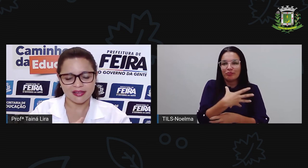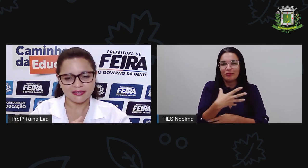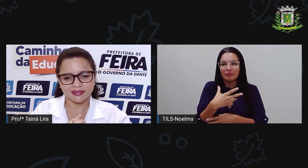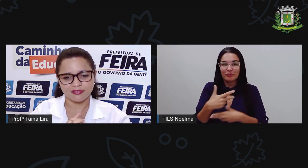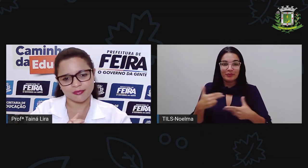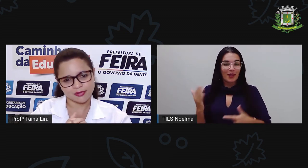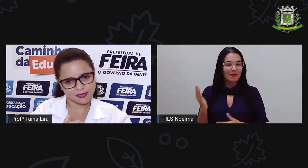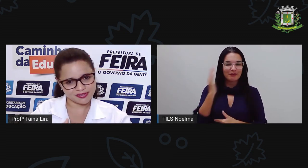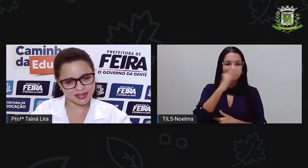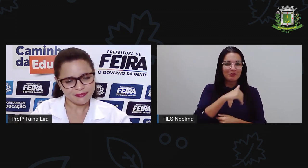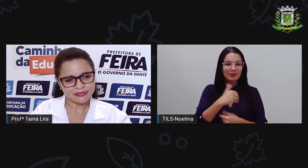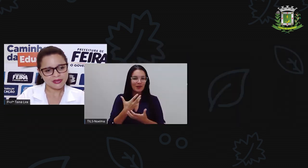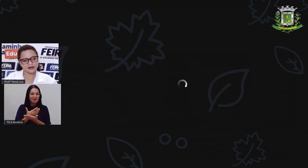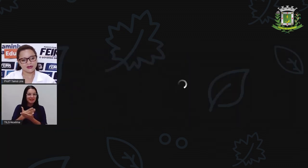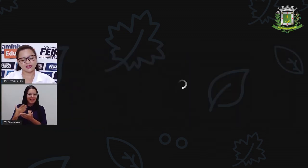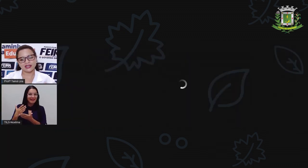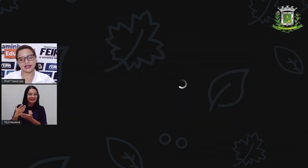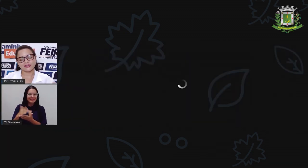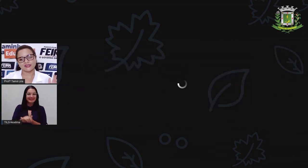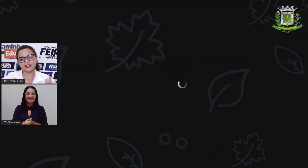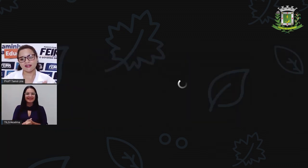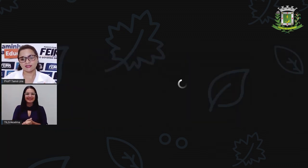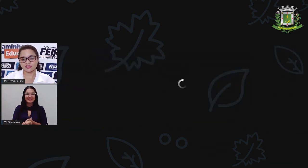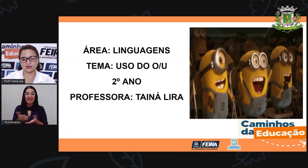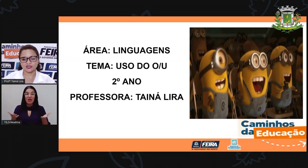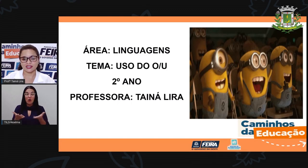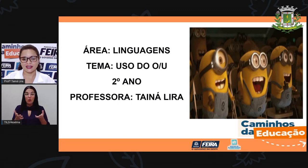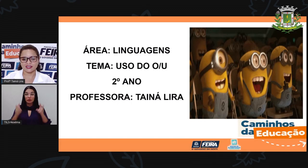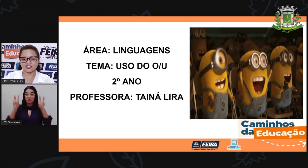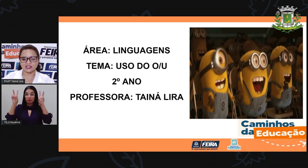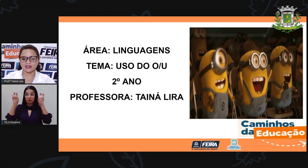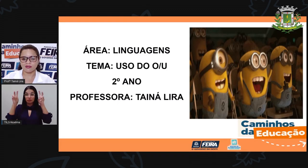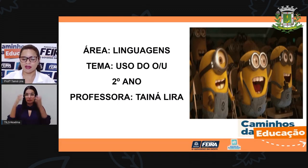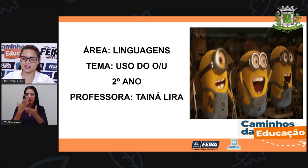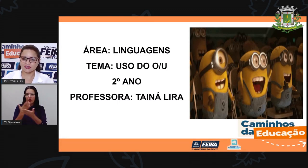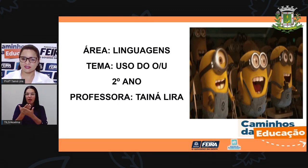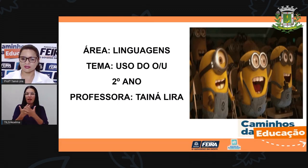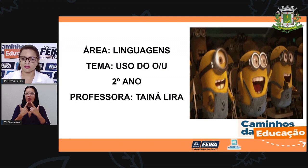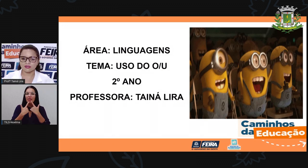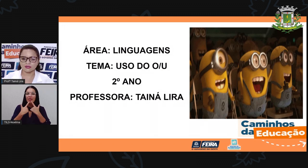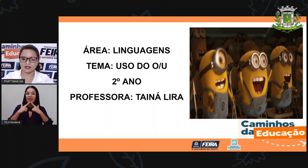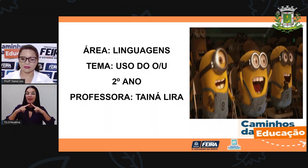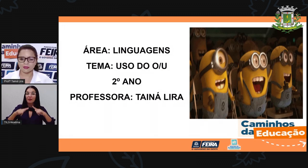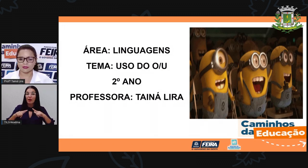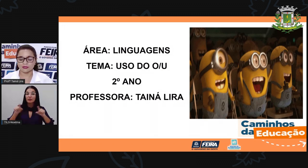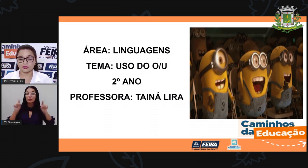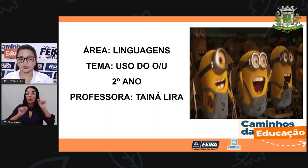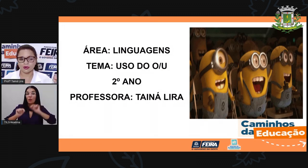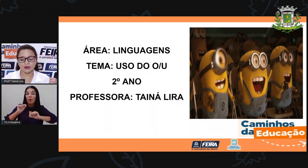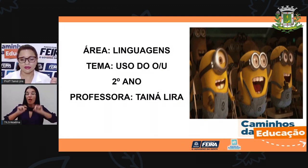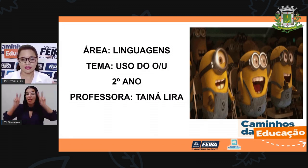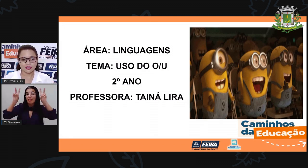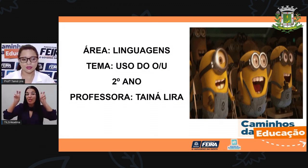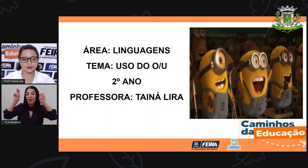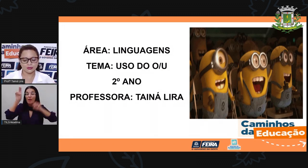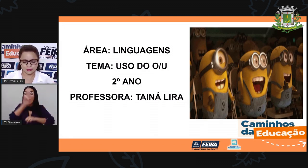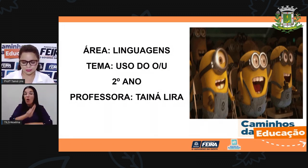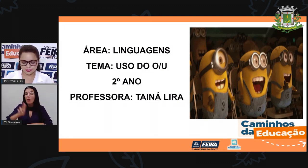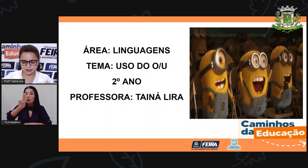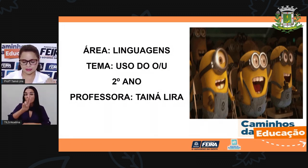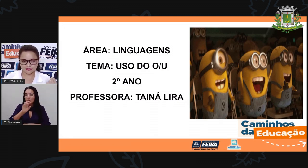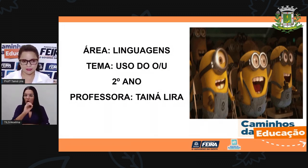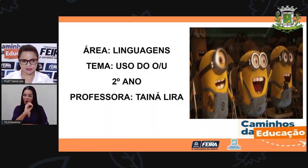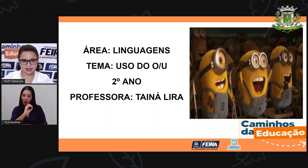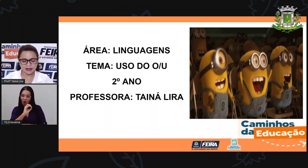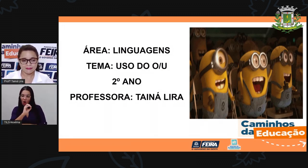vamos lá? Então vamos começar? Olha lá, nossa aula de hoje é na área de linguagens e o nosso tema é o uso do O e do U.